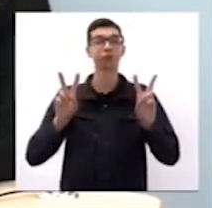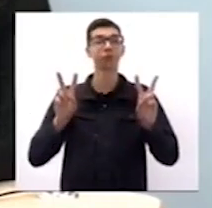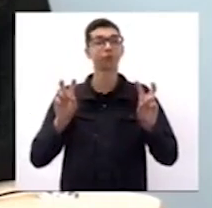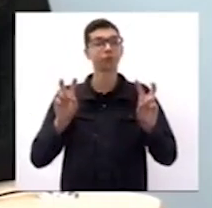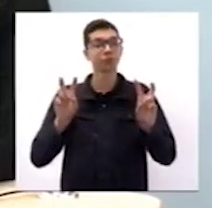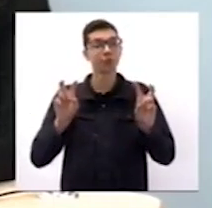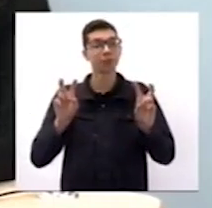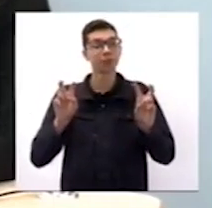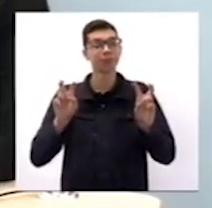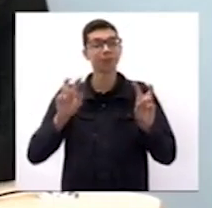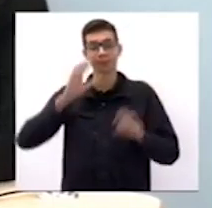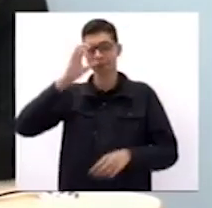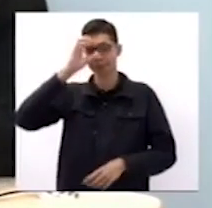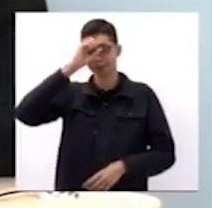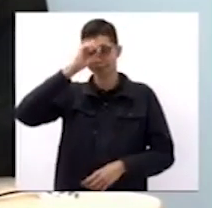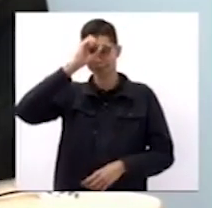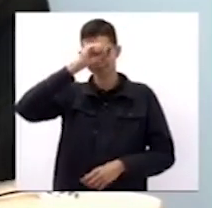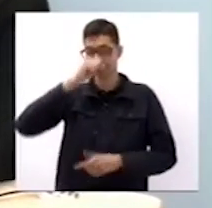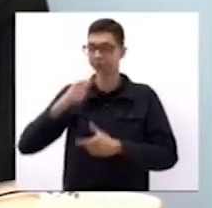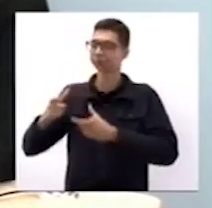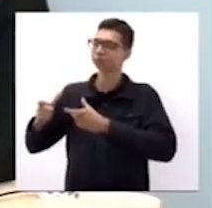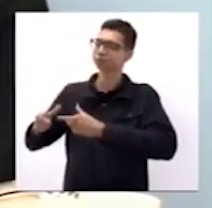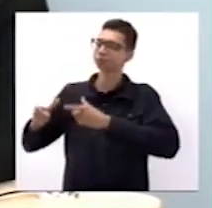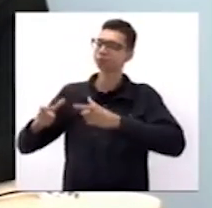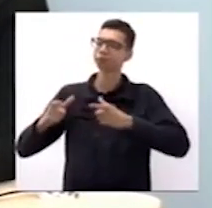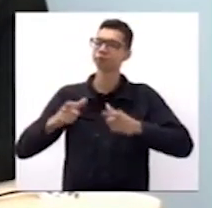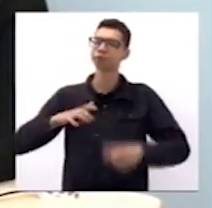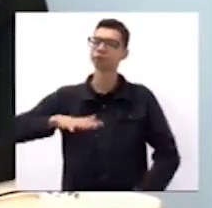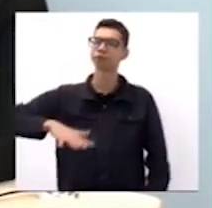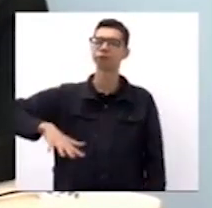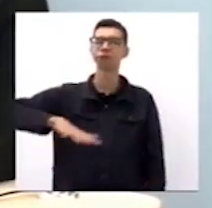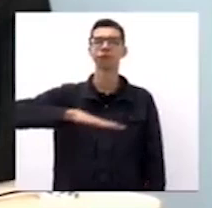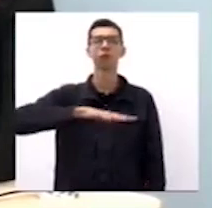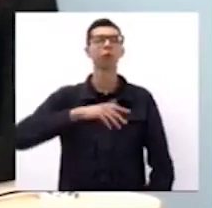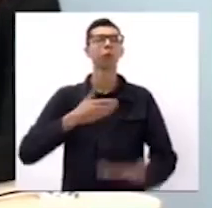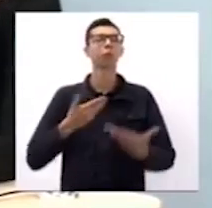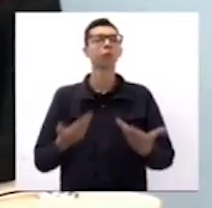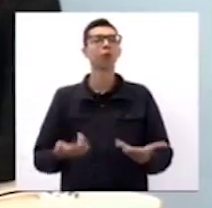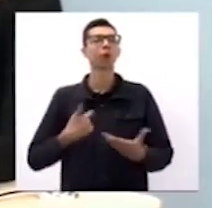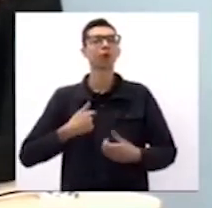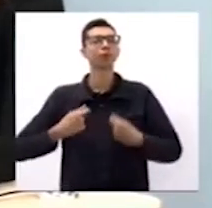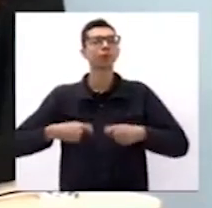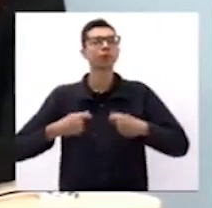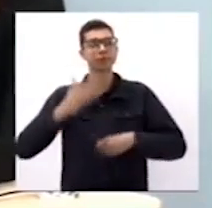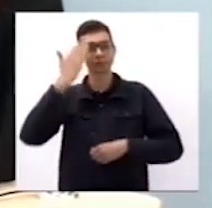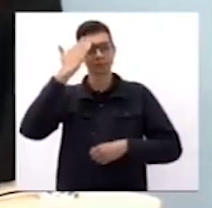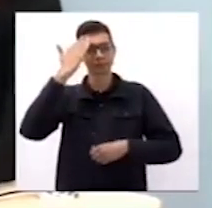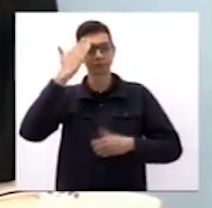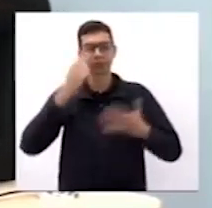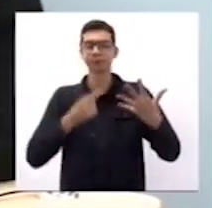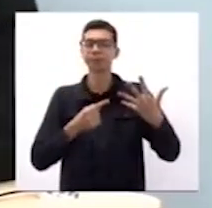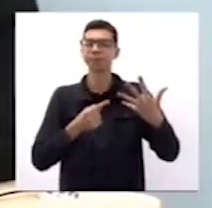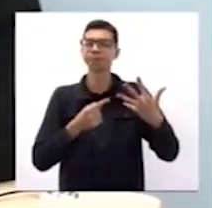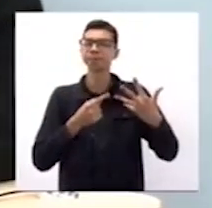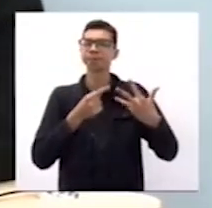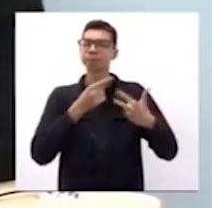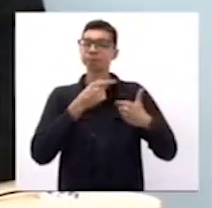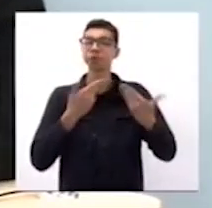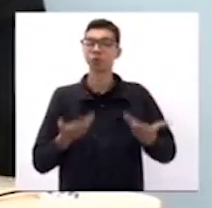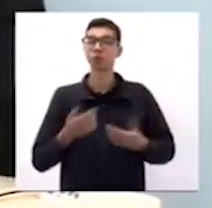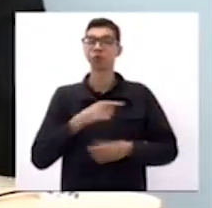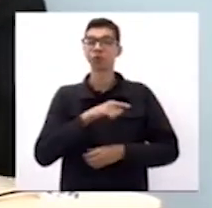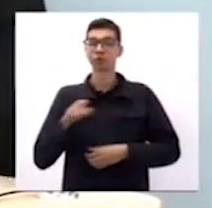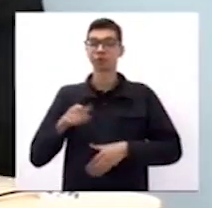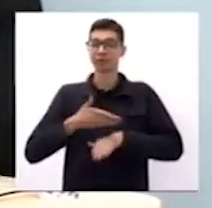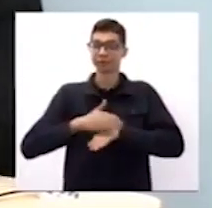de aprendizagem, quais são os pontos que eu tenho que levar em consideração? E revisitando aí, faça esse exercício aí com a